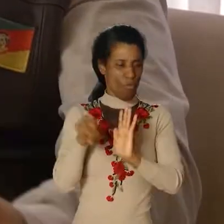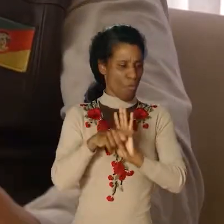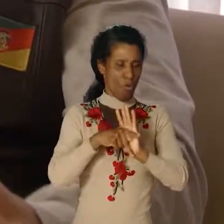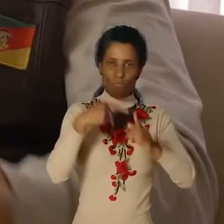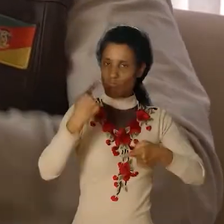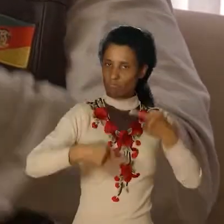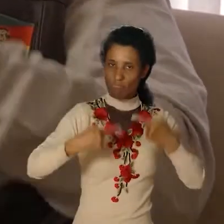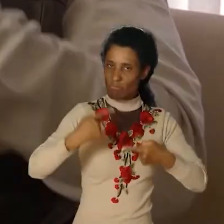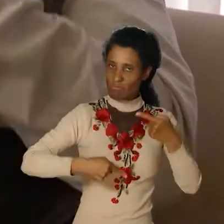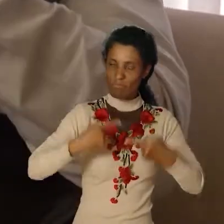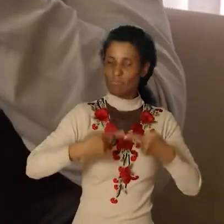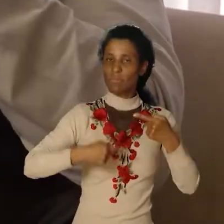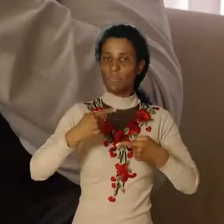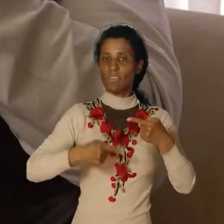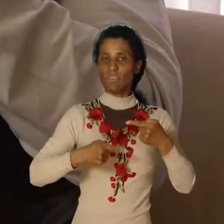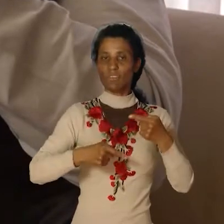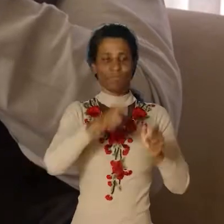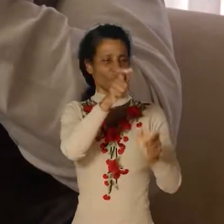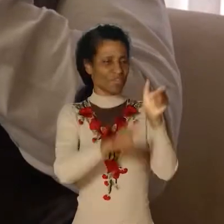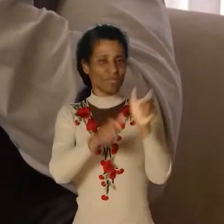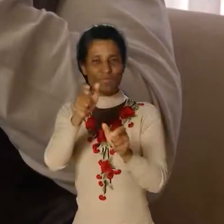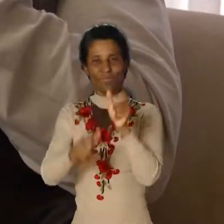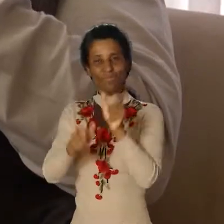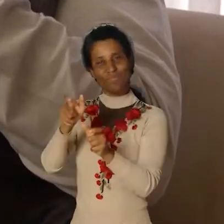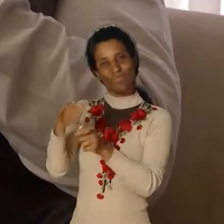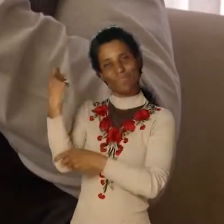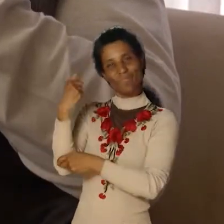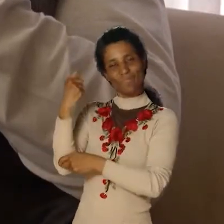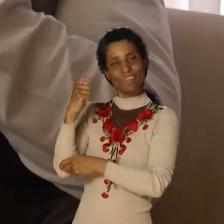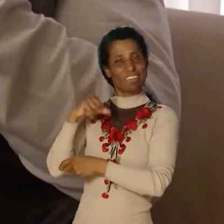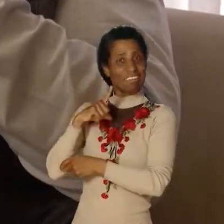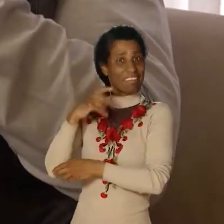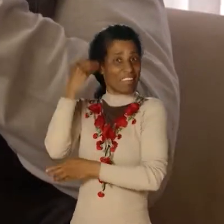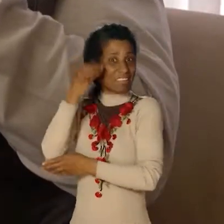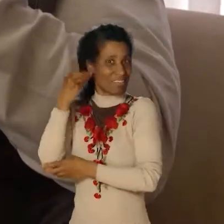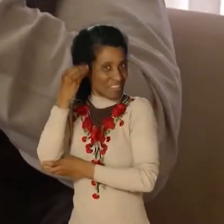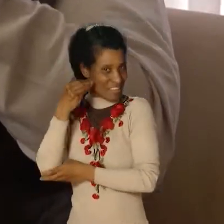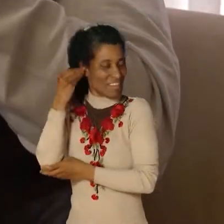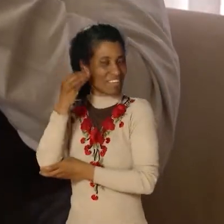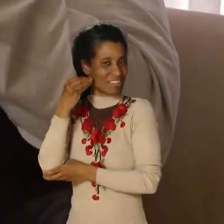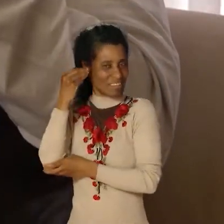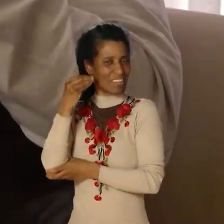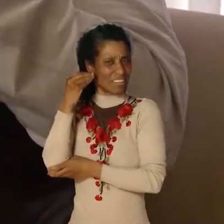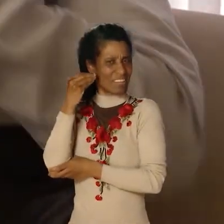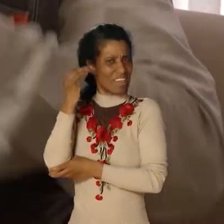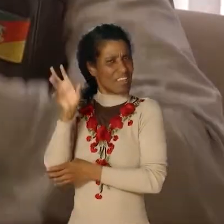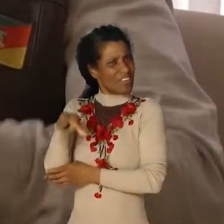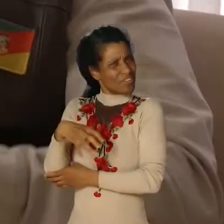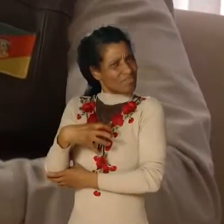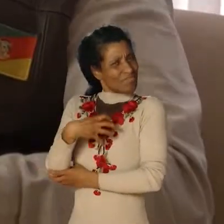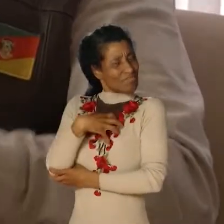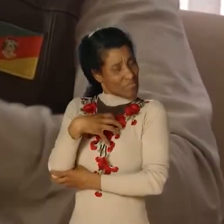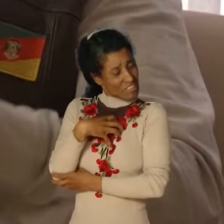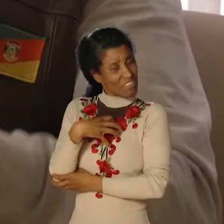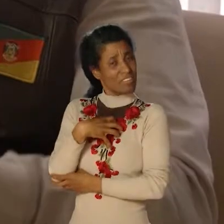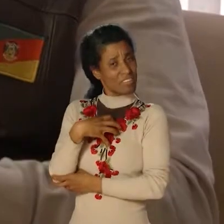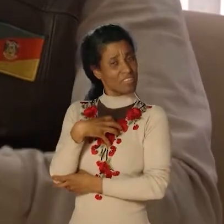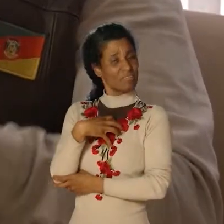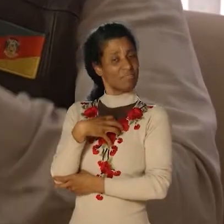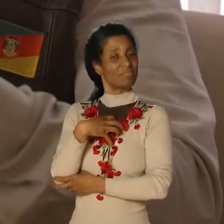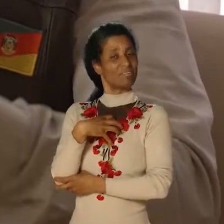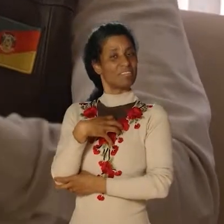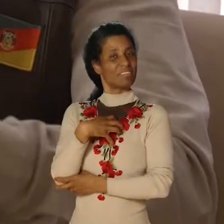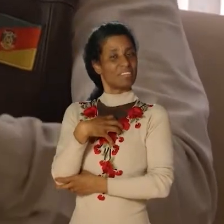nos próprios debates, com a gauchada mais experiente, mais velha, a gente sente em